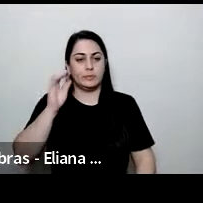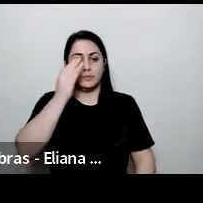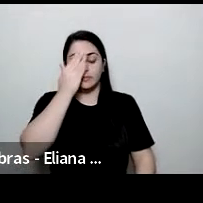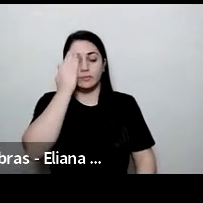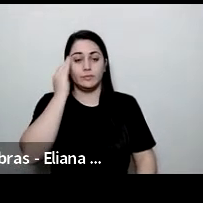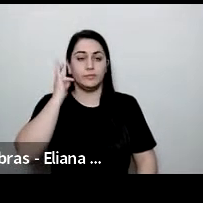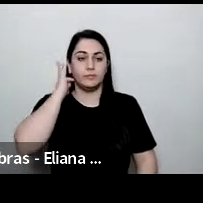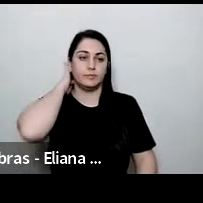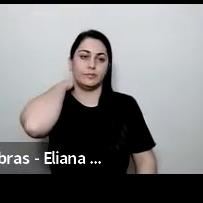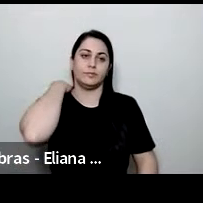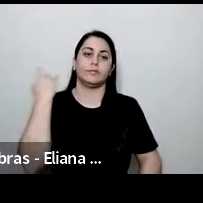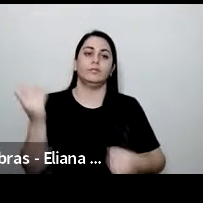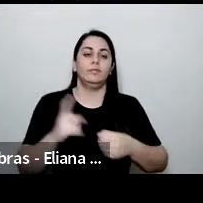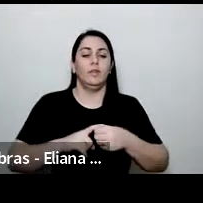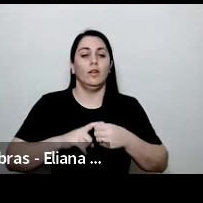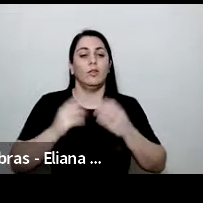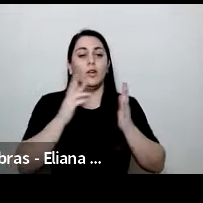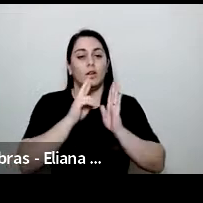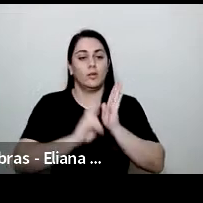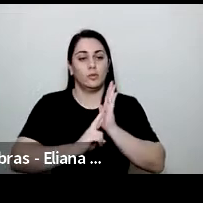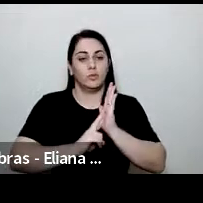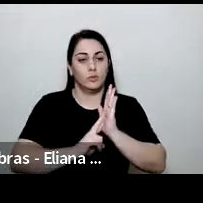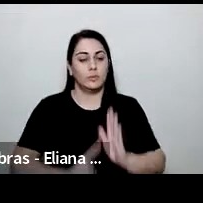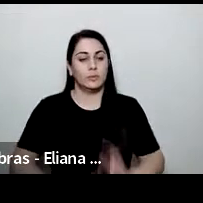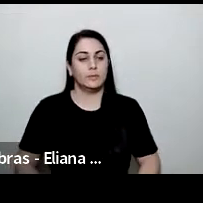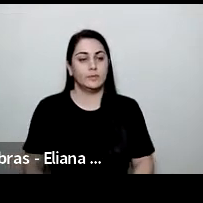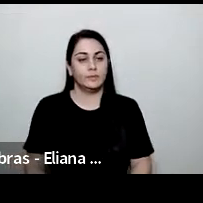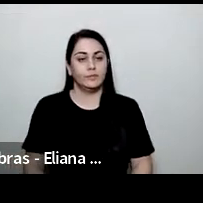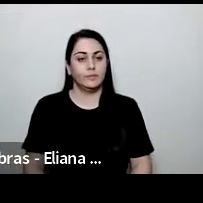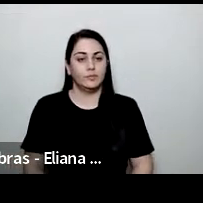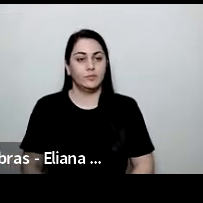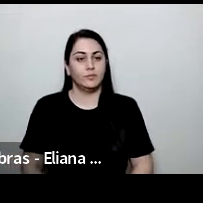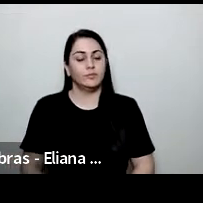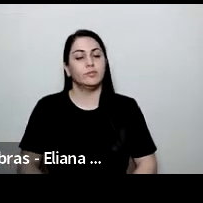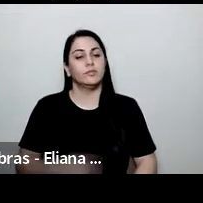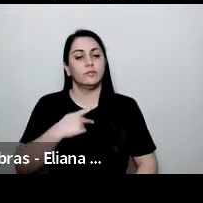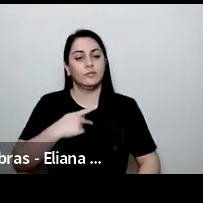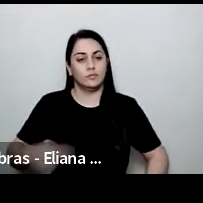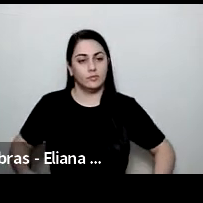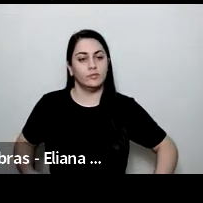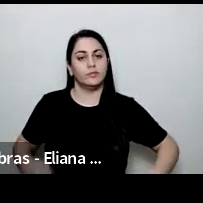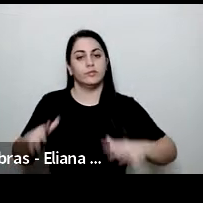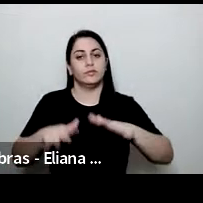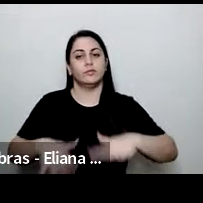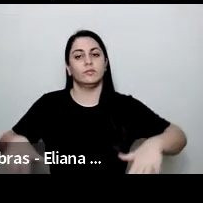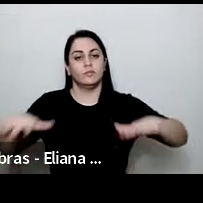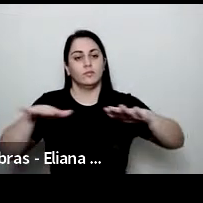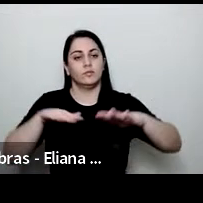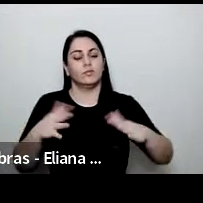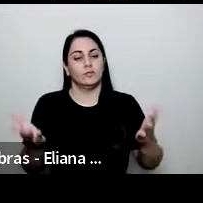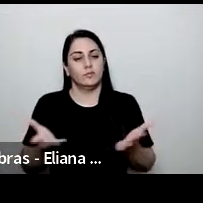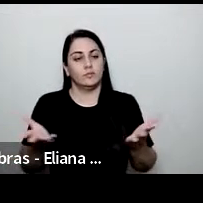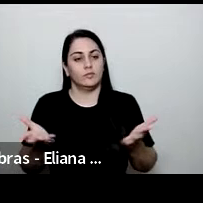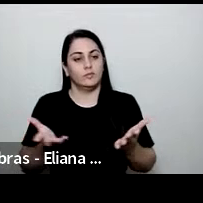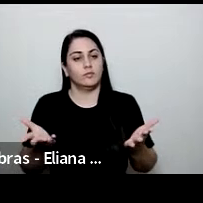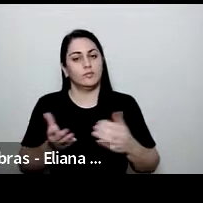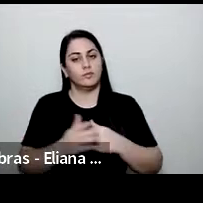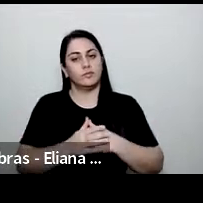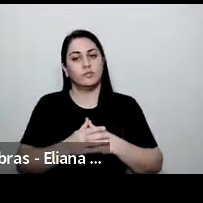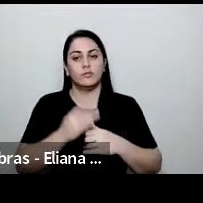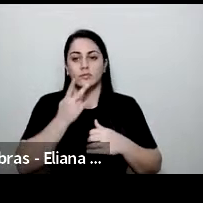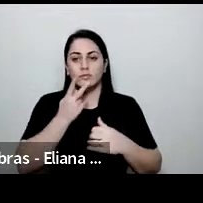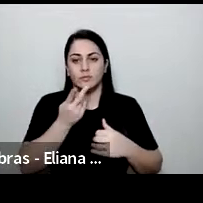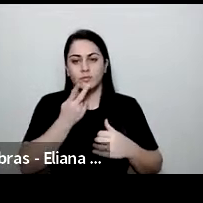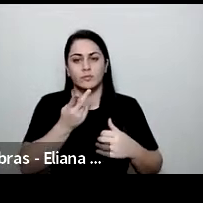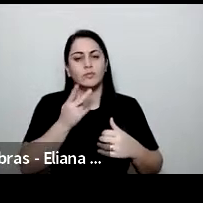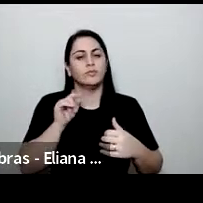eu devo para a palavra ao senhor relator a senhora Presidente móveis Paris aqui nesse nessa questão bem